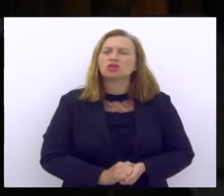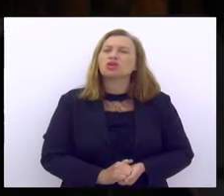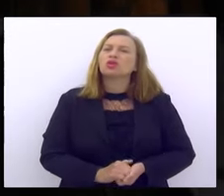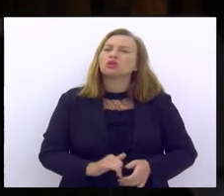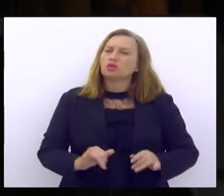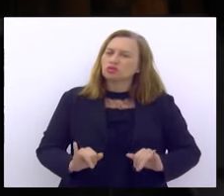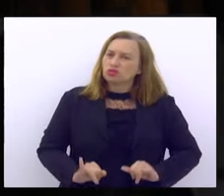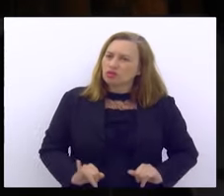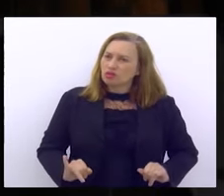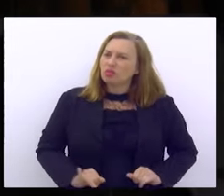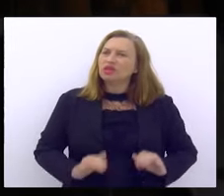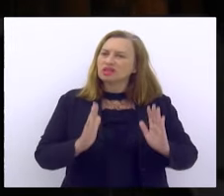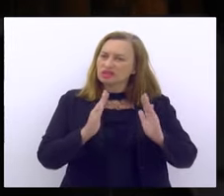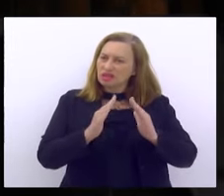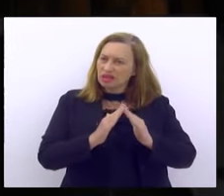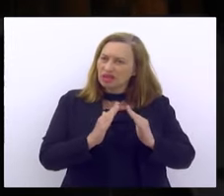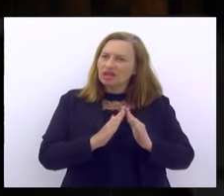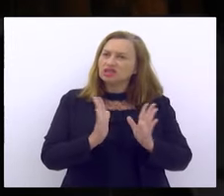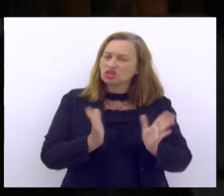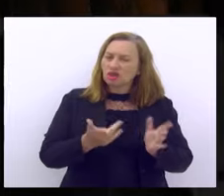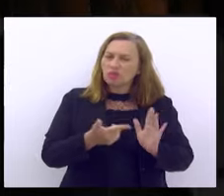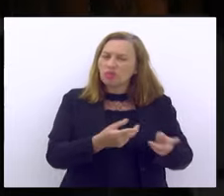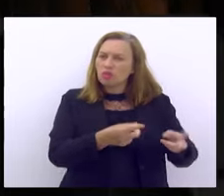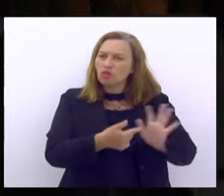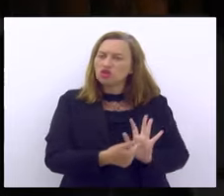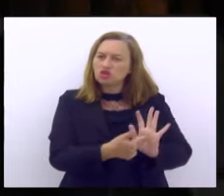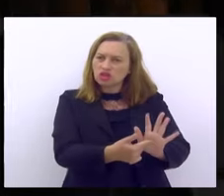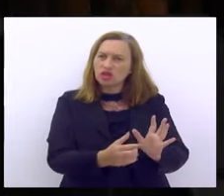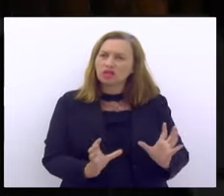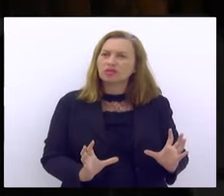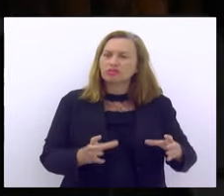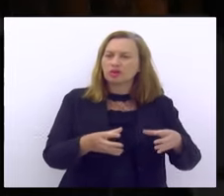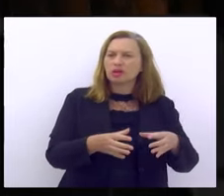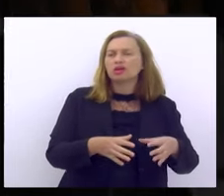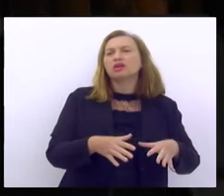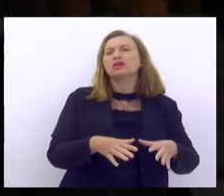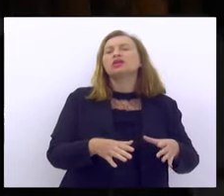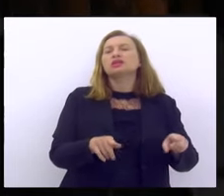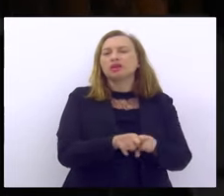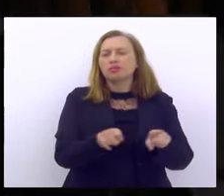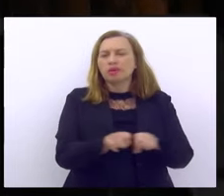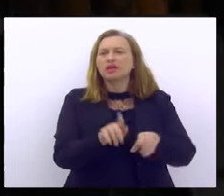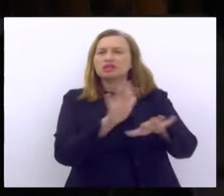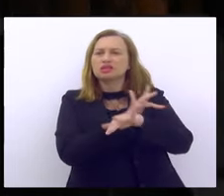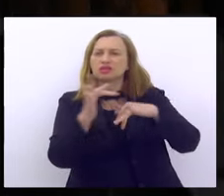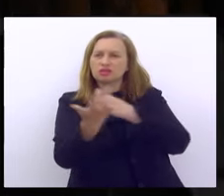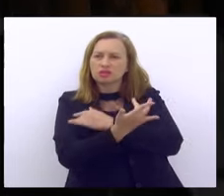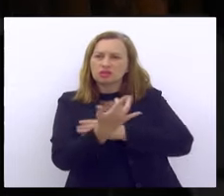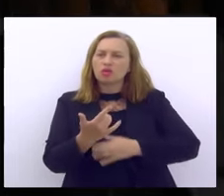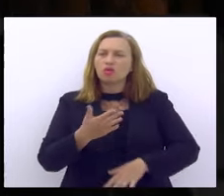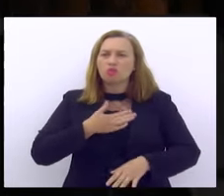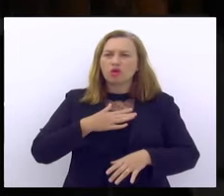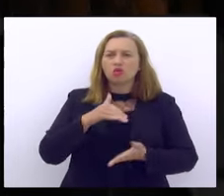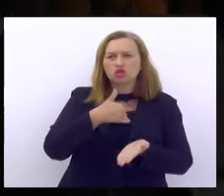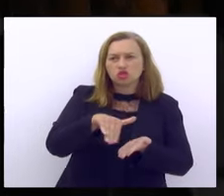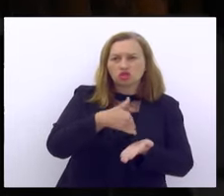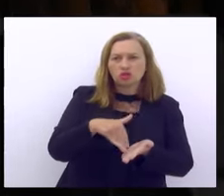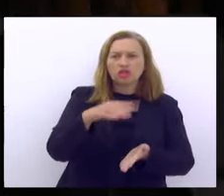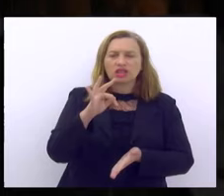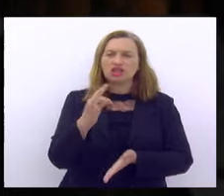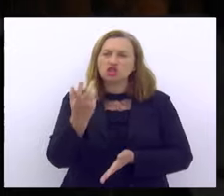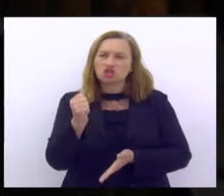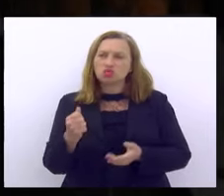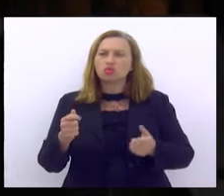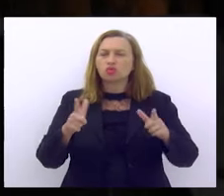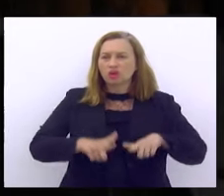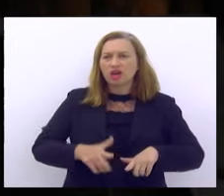foi detectada pelas autoridades de segurança, as ameaças que recebemos nas redes sociais, ao meu escritório na Tijuca, que é o lugar